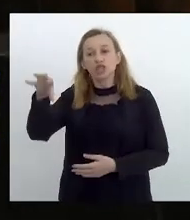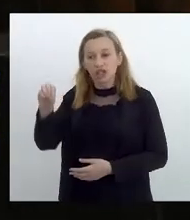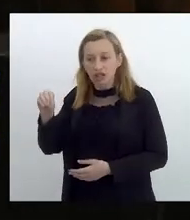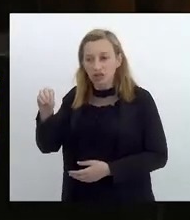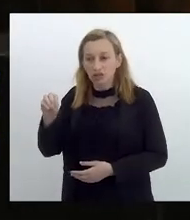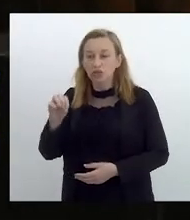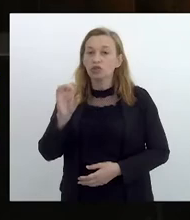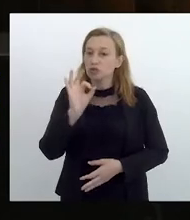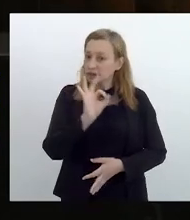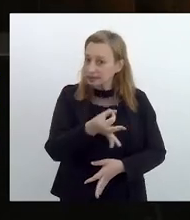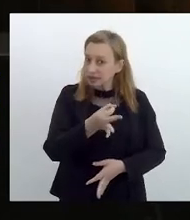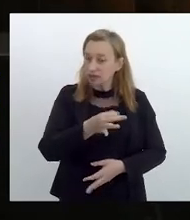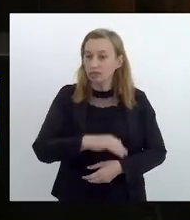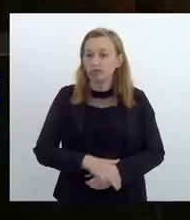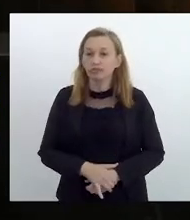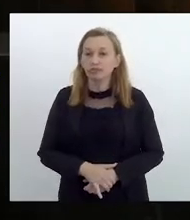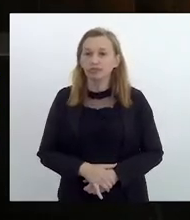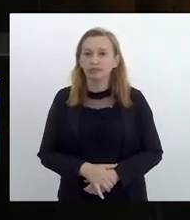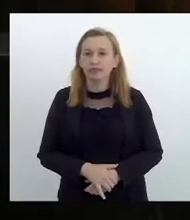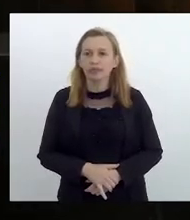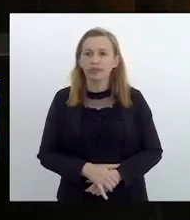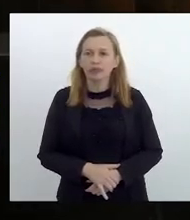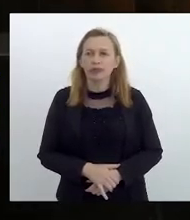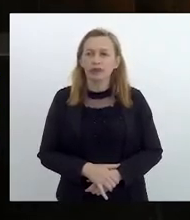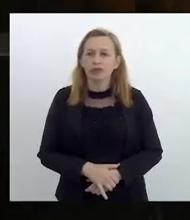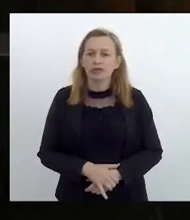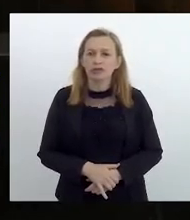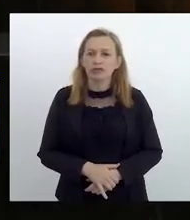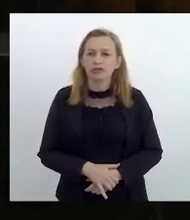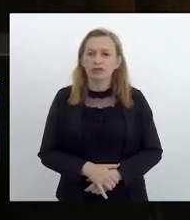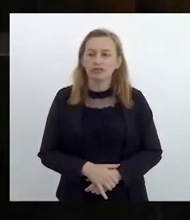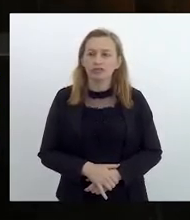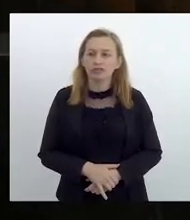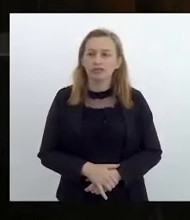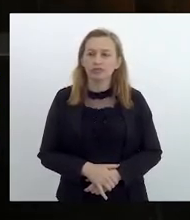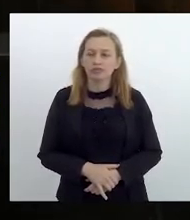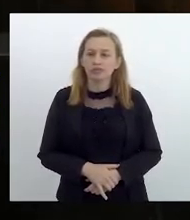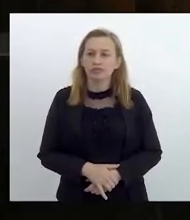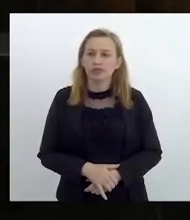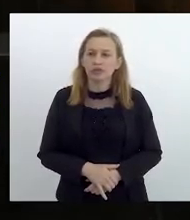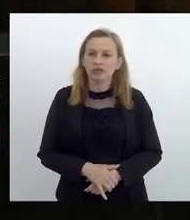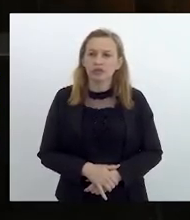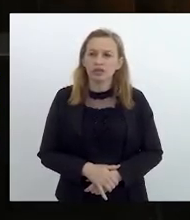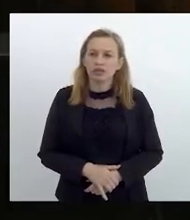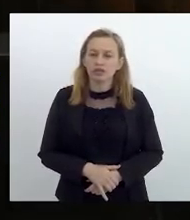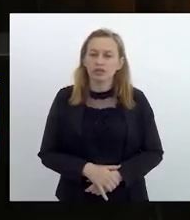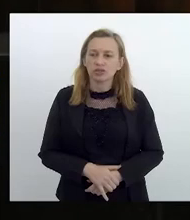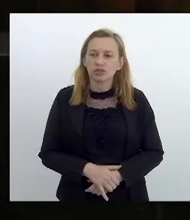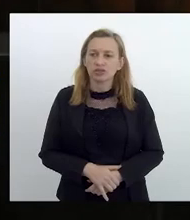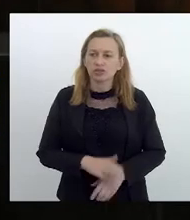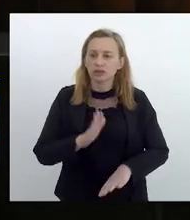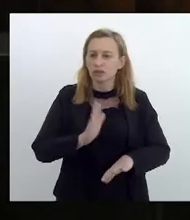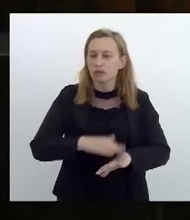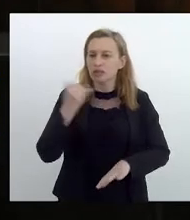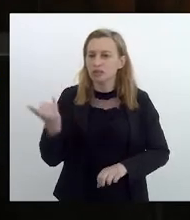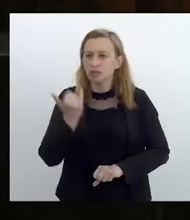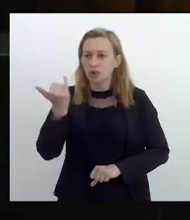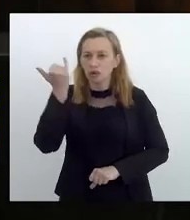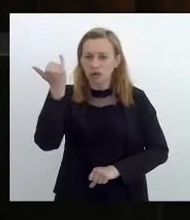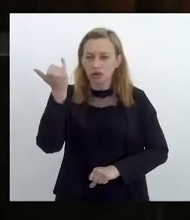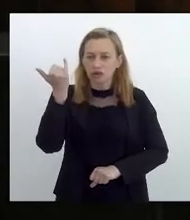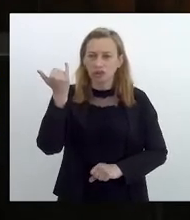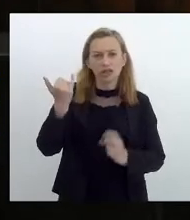no fundo no fundo E aí é só deixe de mais importante